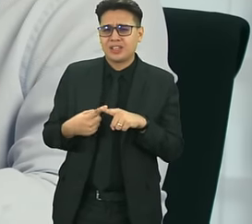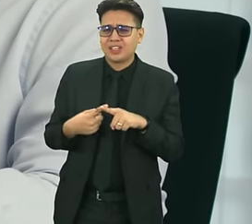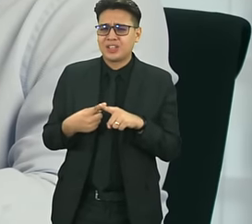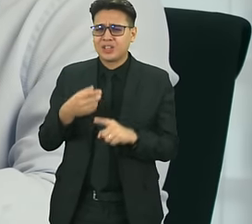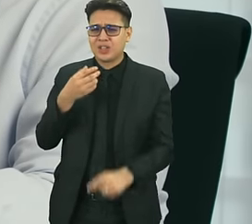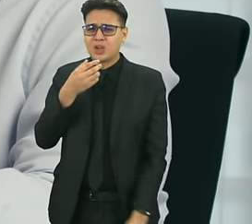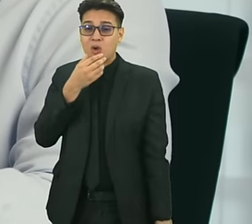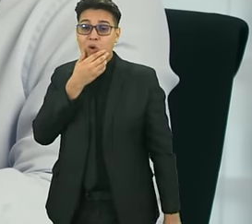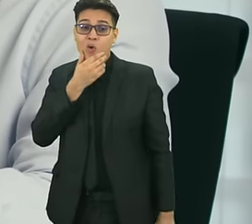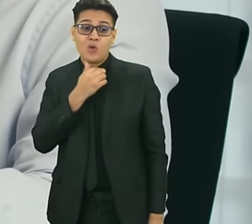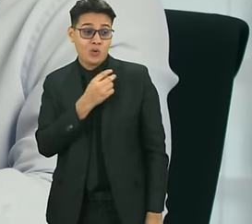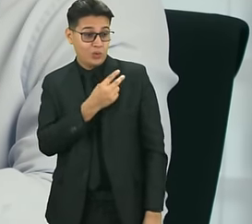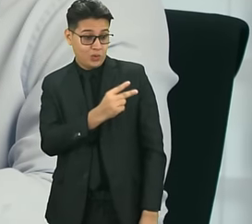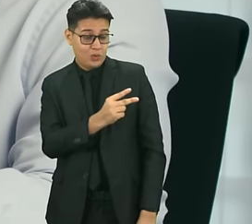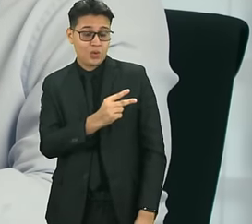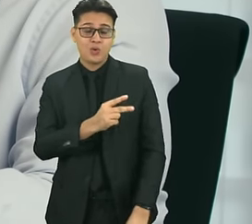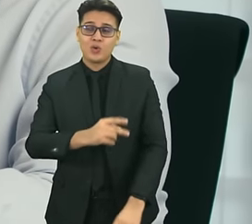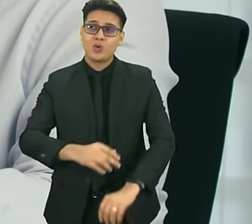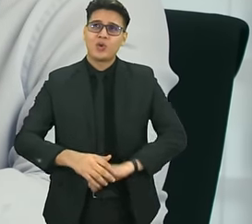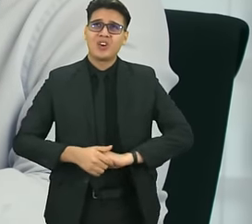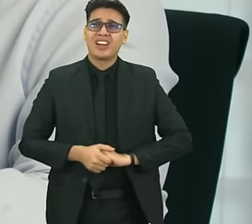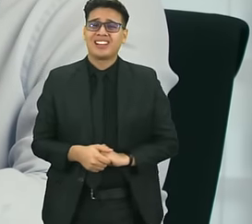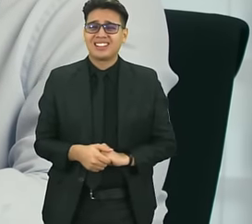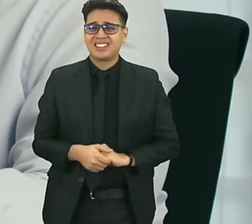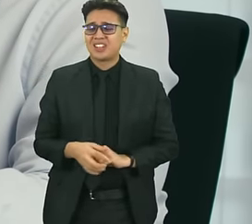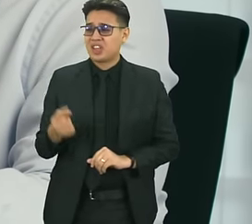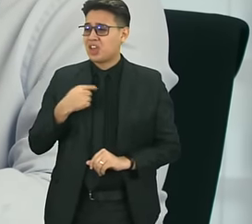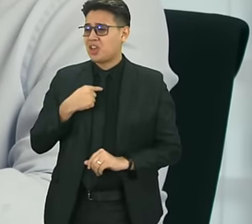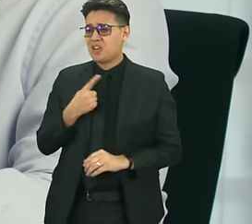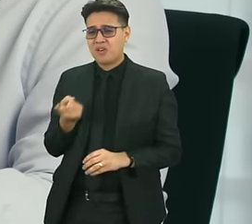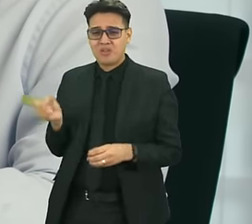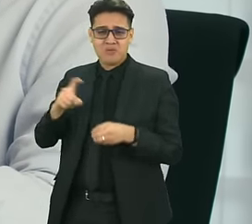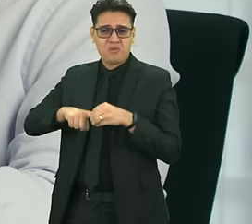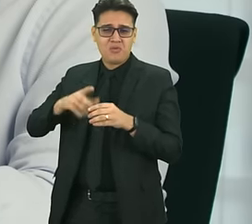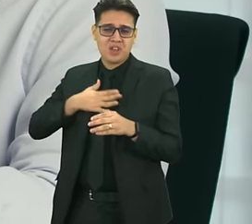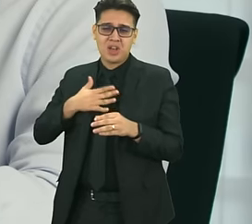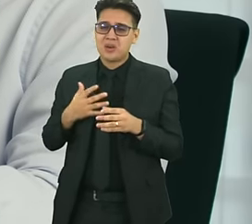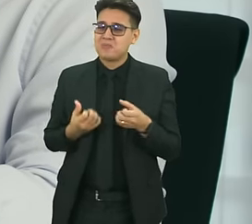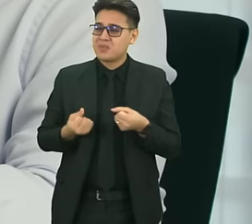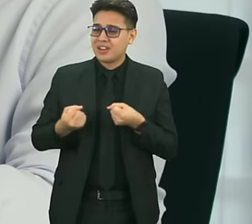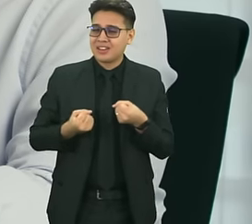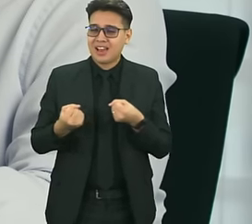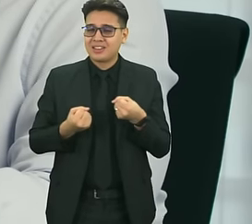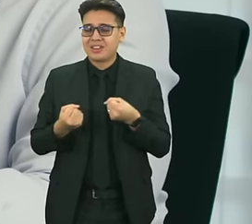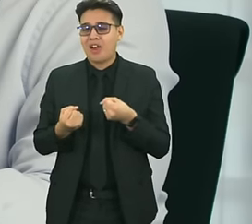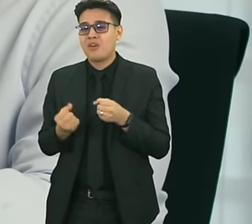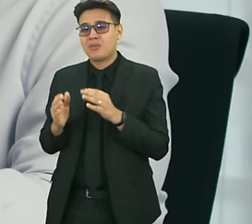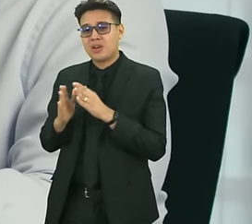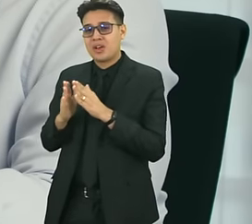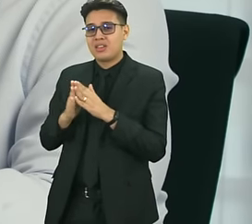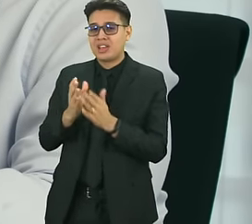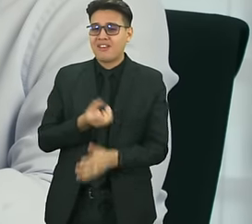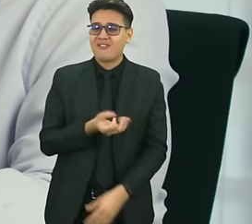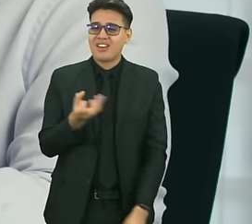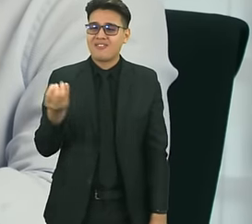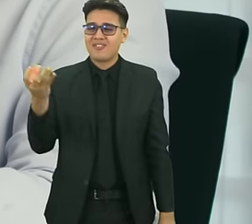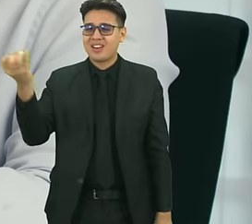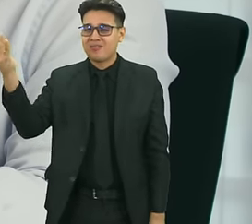Lorival, eu estava saindo do hospital, indo para o meu carro, indo para a minha casa viajar com a minha